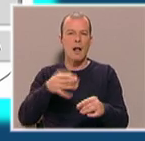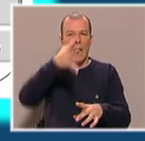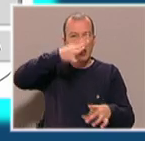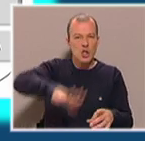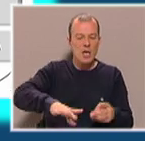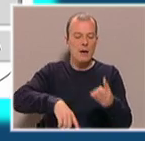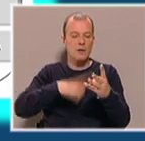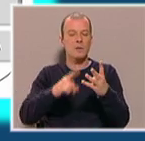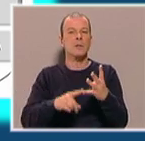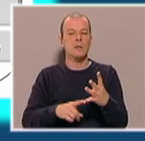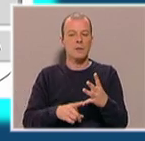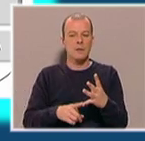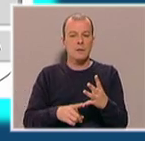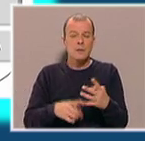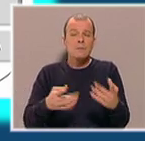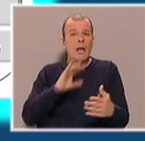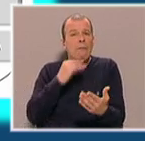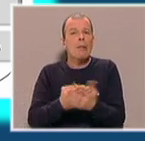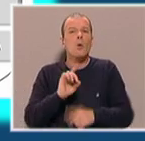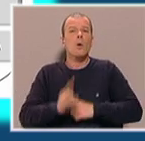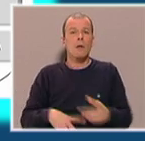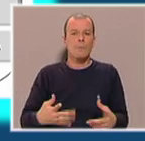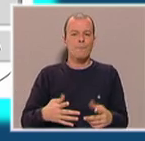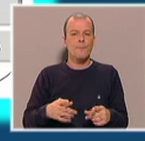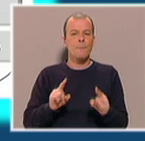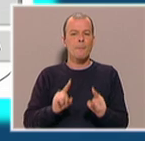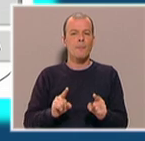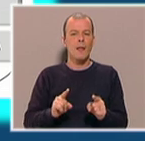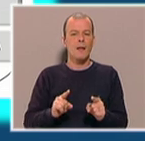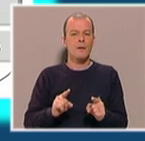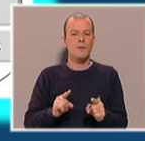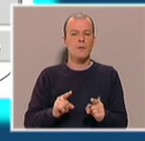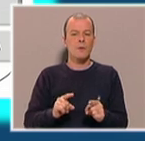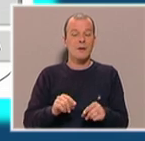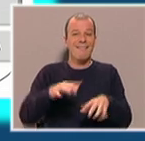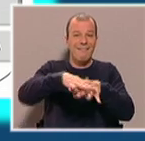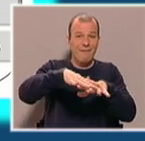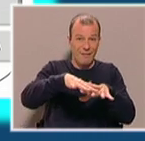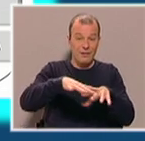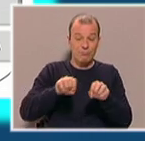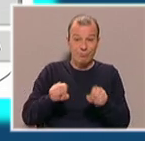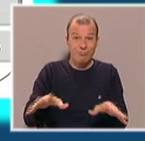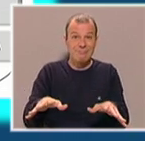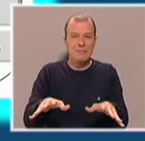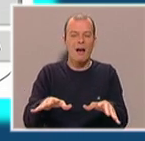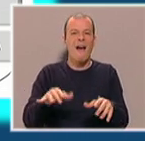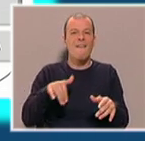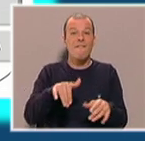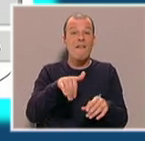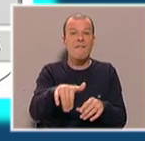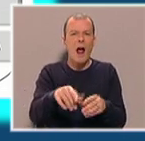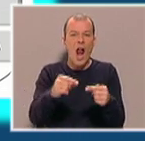alergias, e que vai causar, então, o quê? Aqui um estreitamento. O alvéolo pulmonar, as vias respiratórias vão ficar